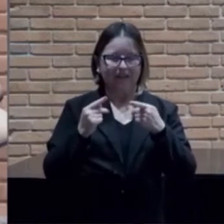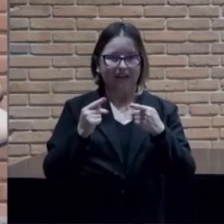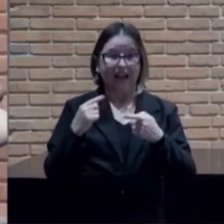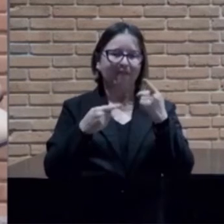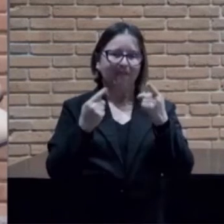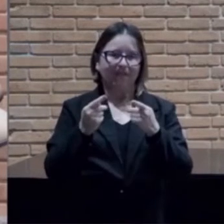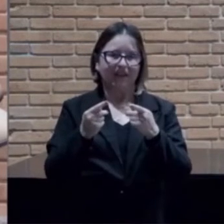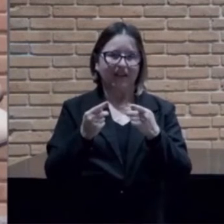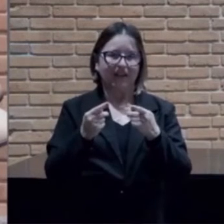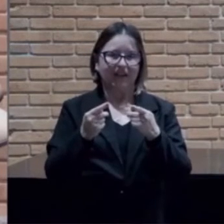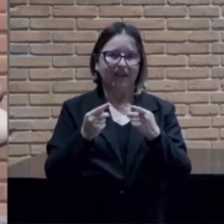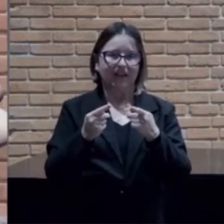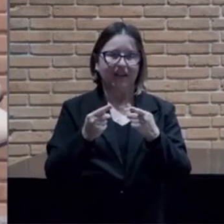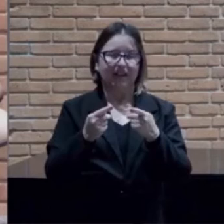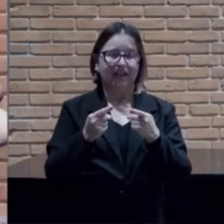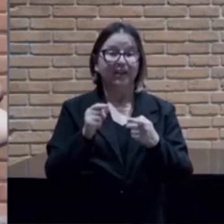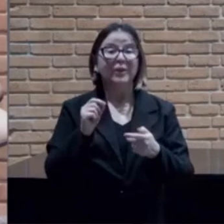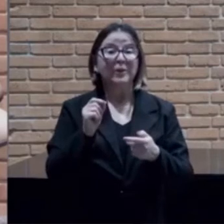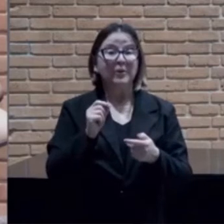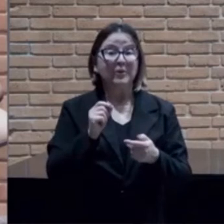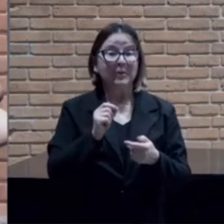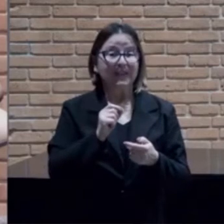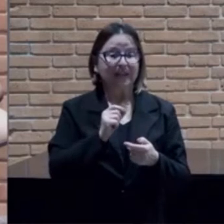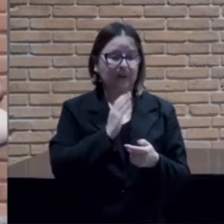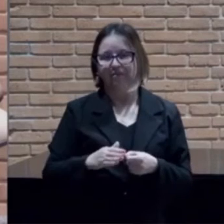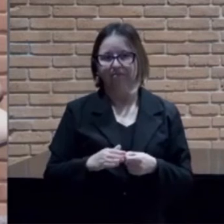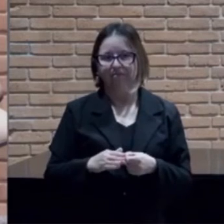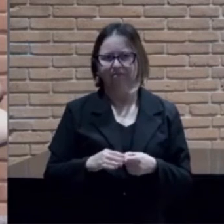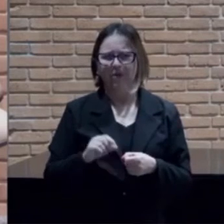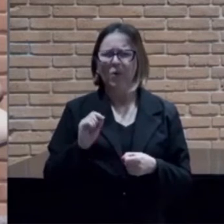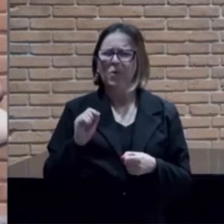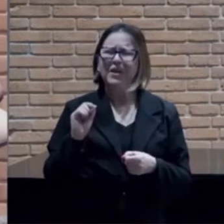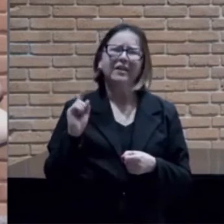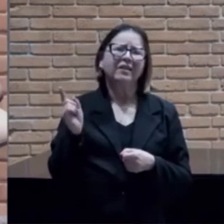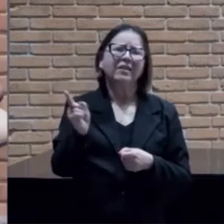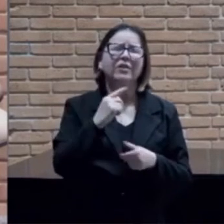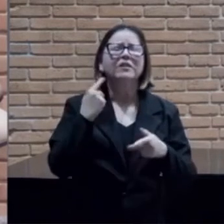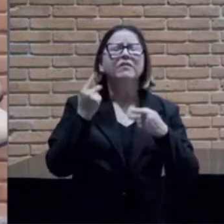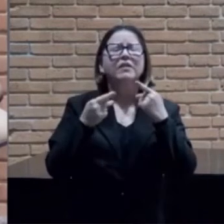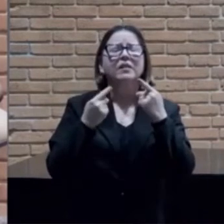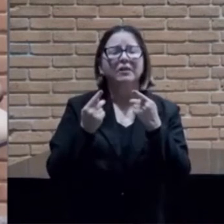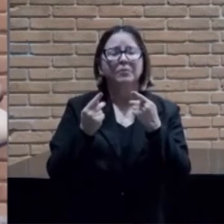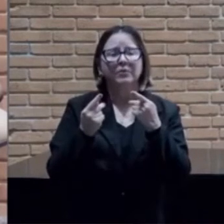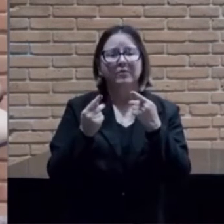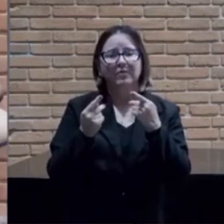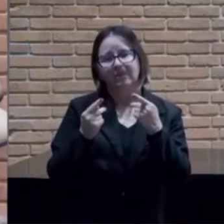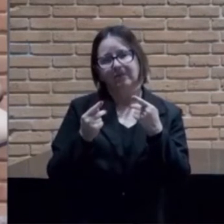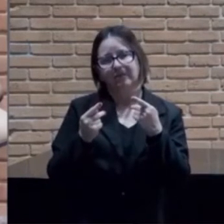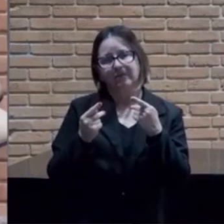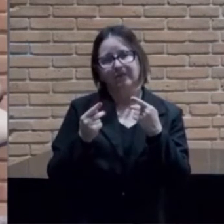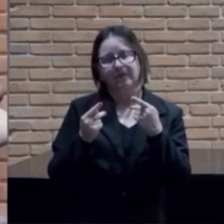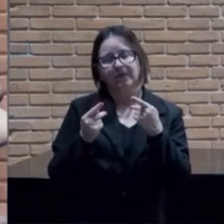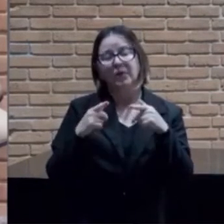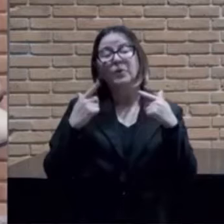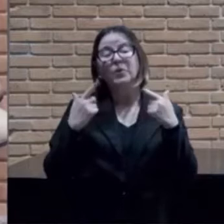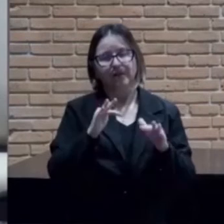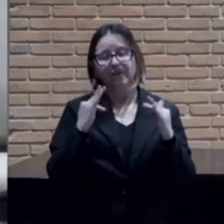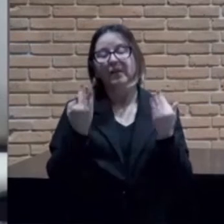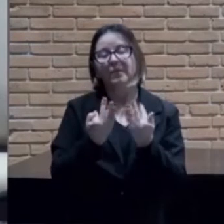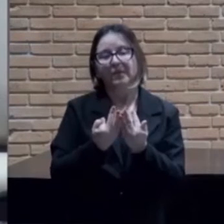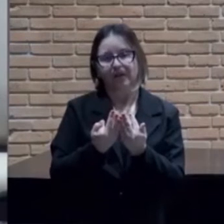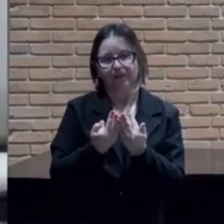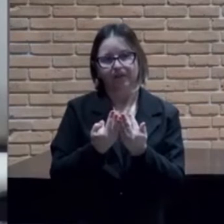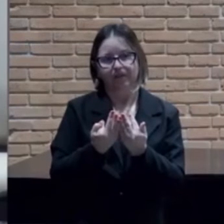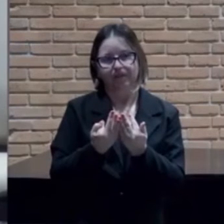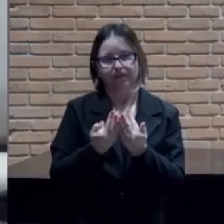o nosso coração do que nós estamos falando meus amados para onde nós estamos indo elevando os nossos filhos a nossa família